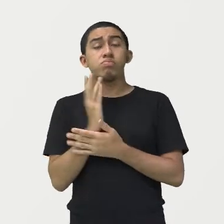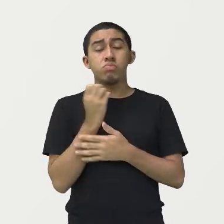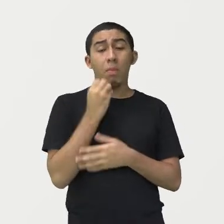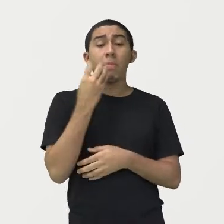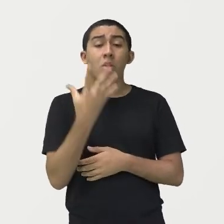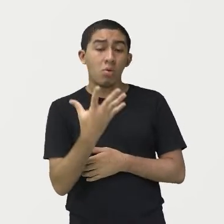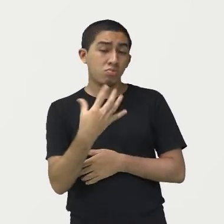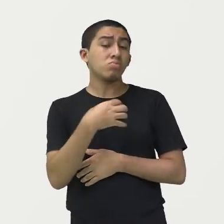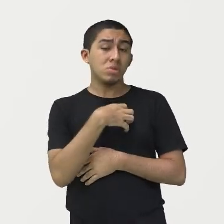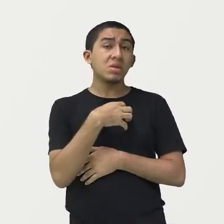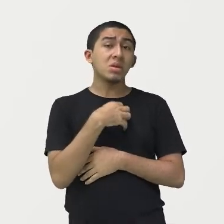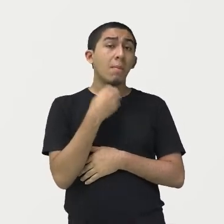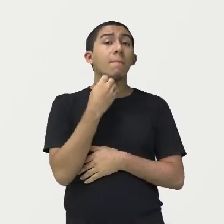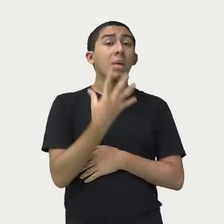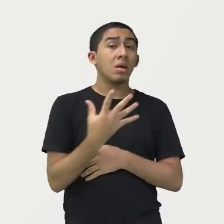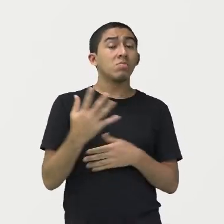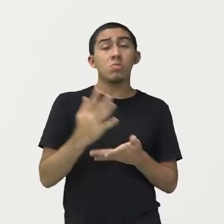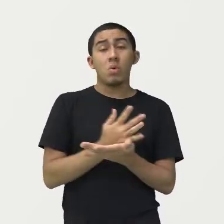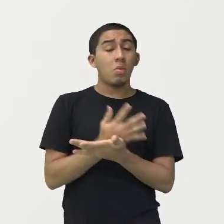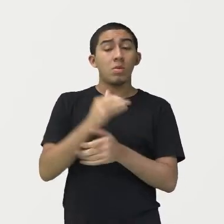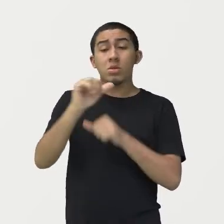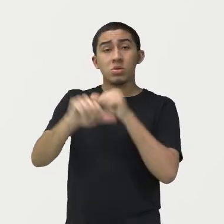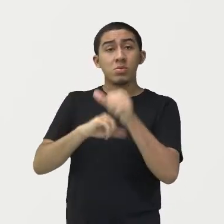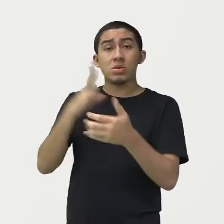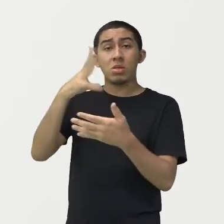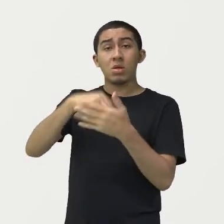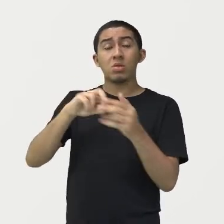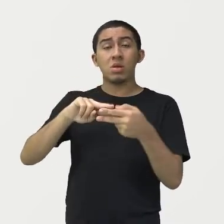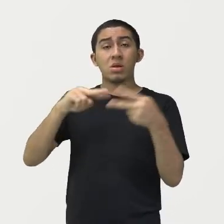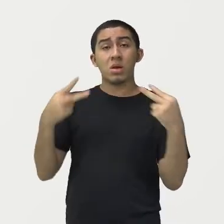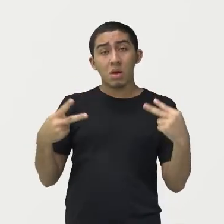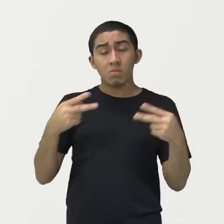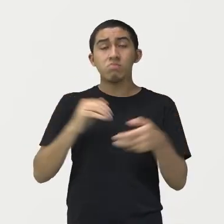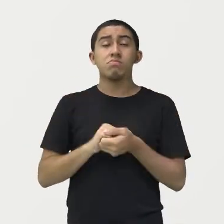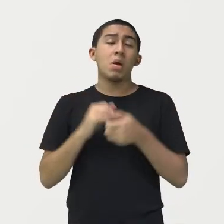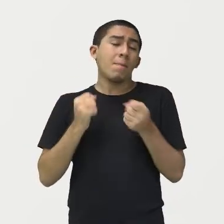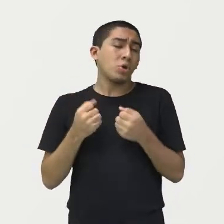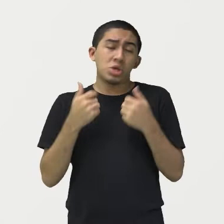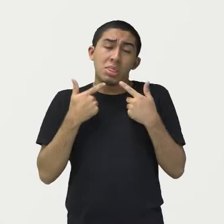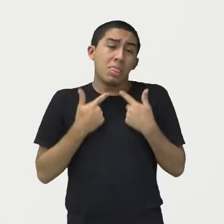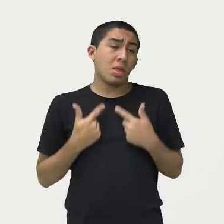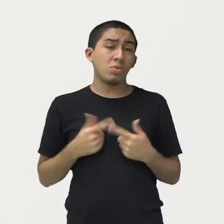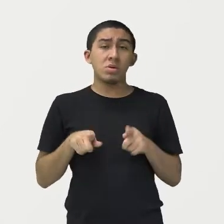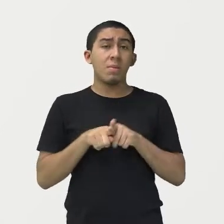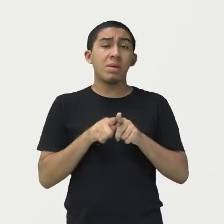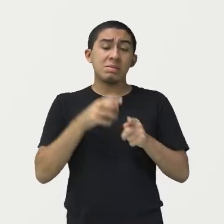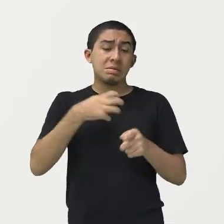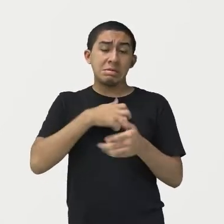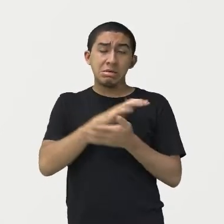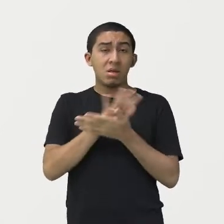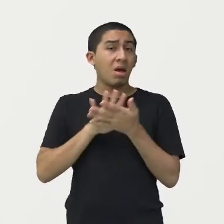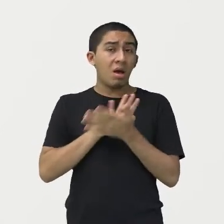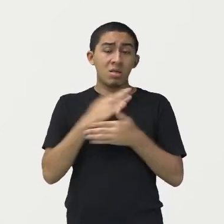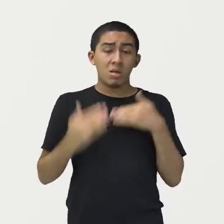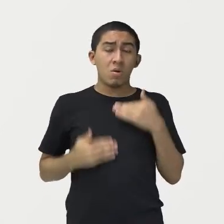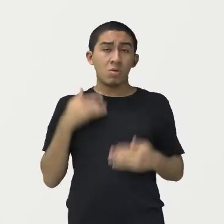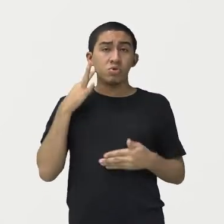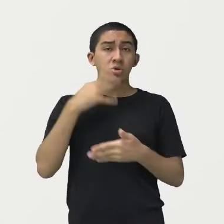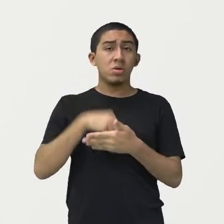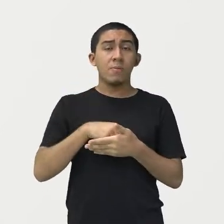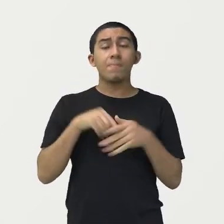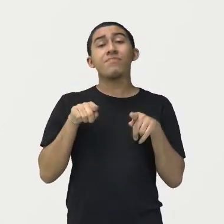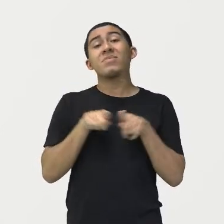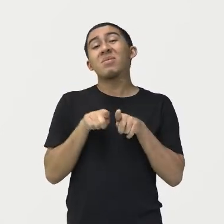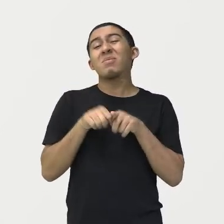ter benefícios com alguma alteração, podem ser neutras, não causar nenhum problema ao organismo e